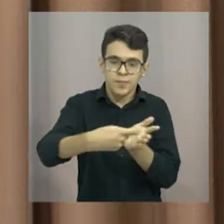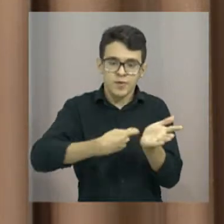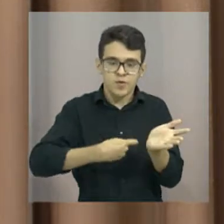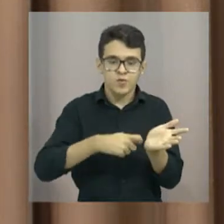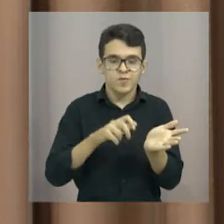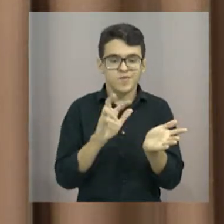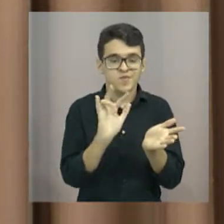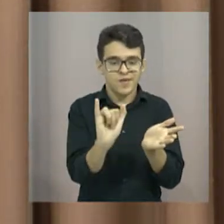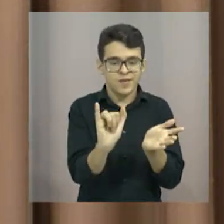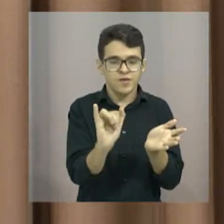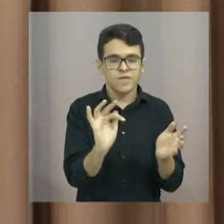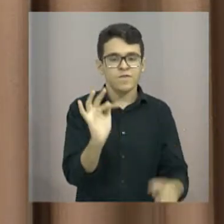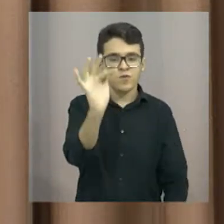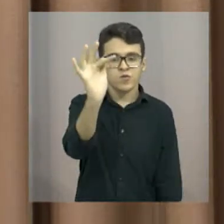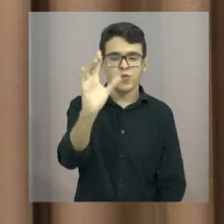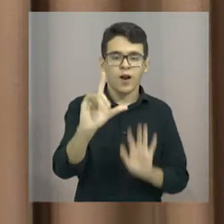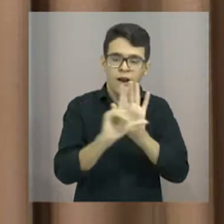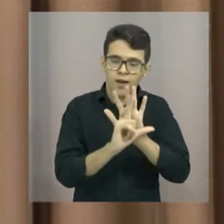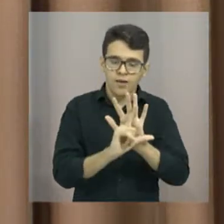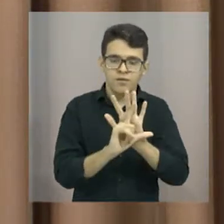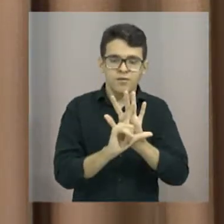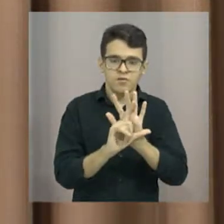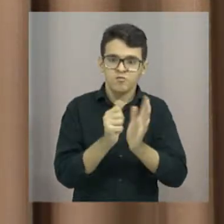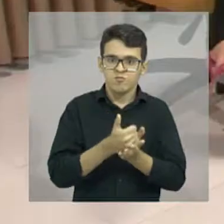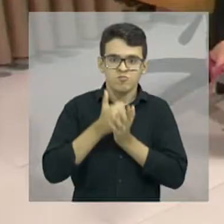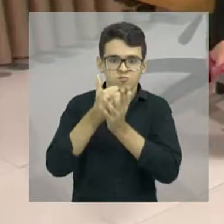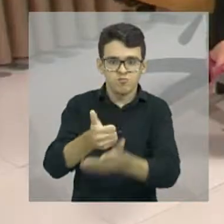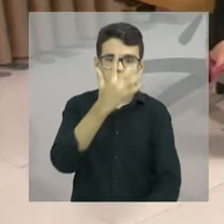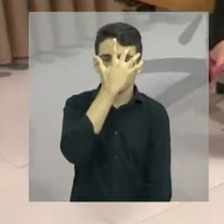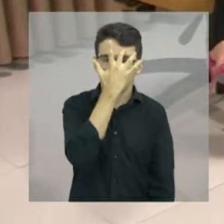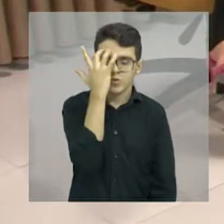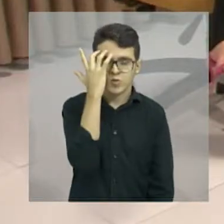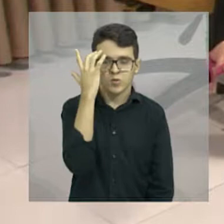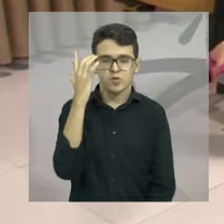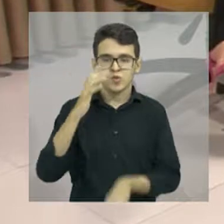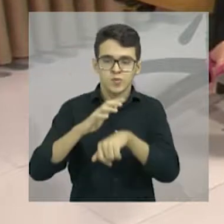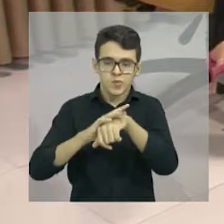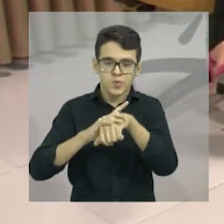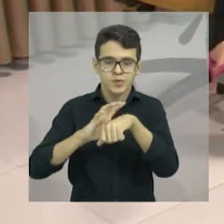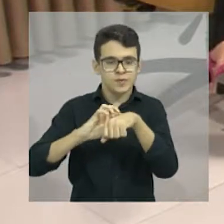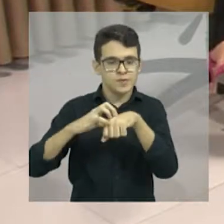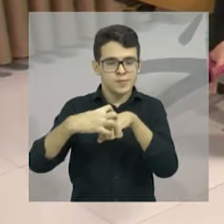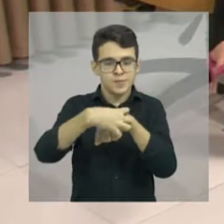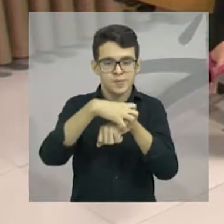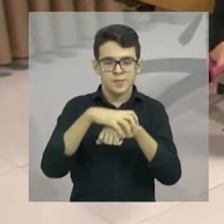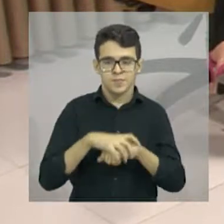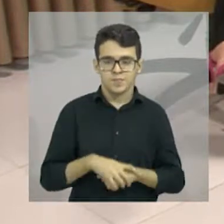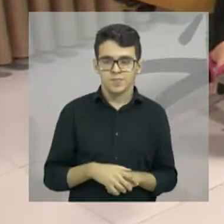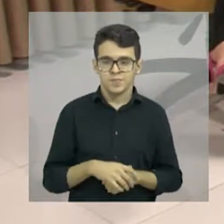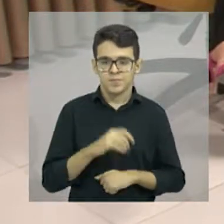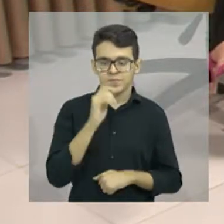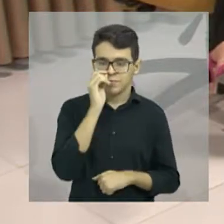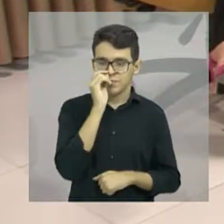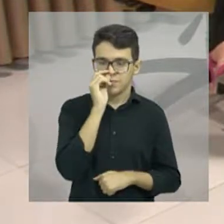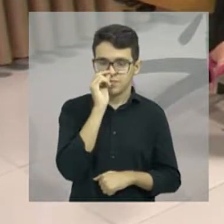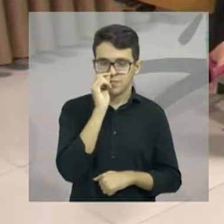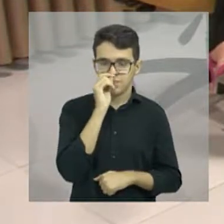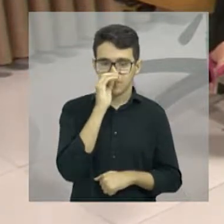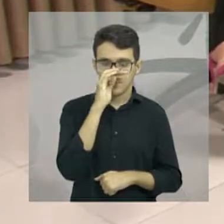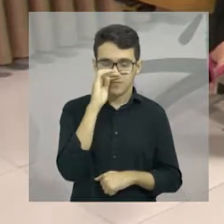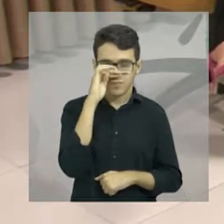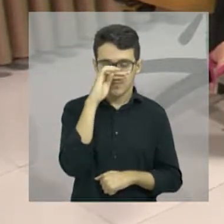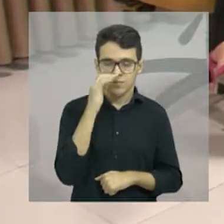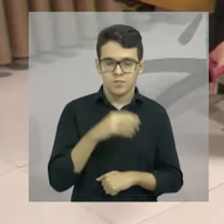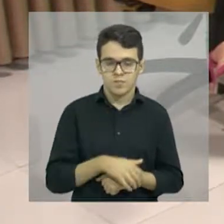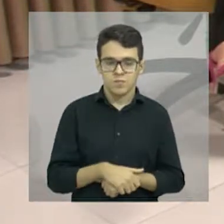no município e já vai ser um benefício para atender quem precisa. A gente tem que dar 2 recados importantíssimos como conselho. A